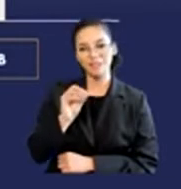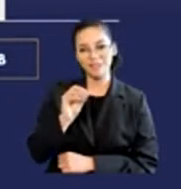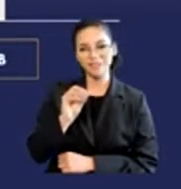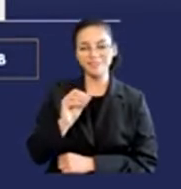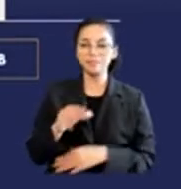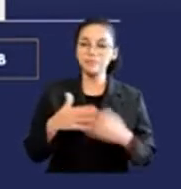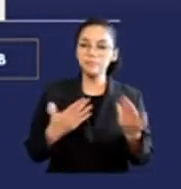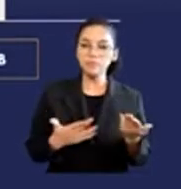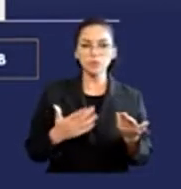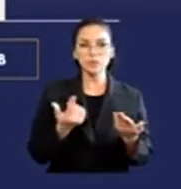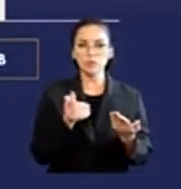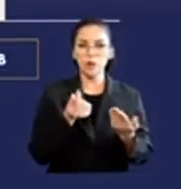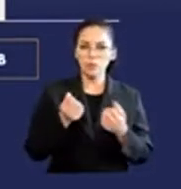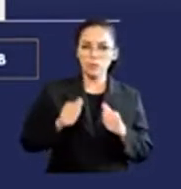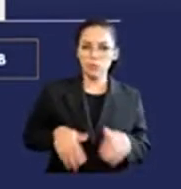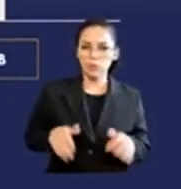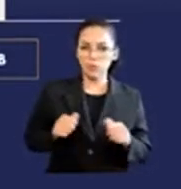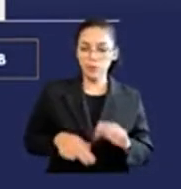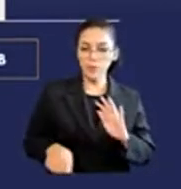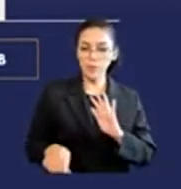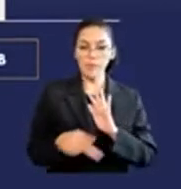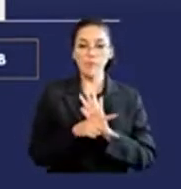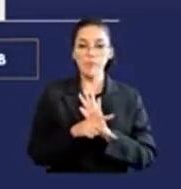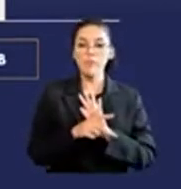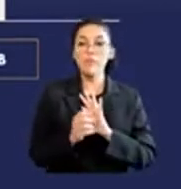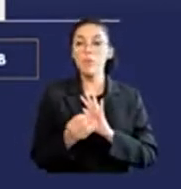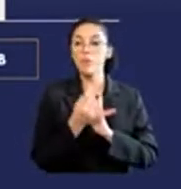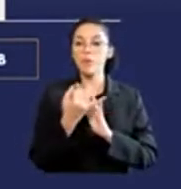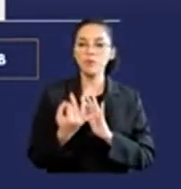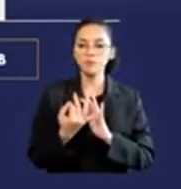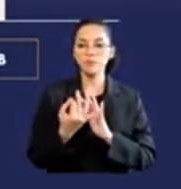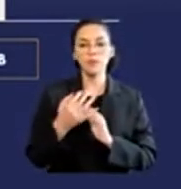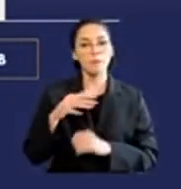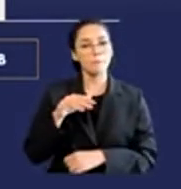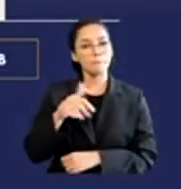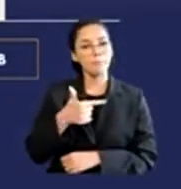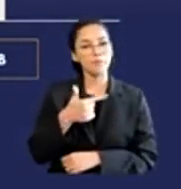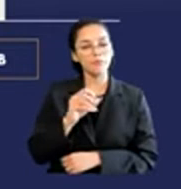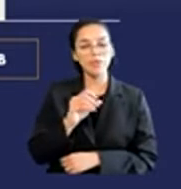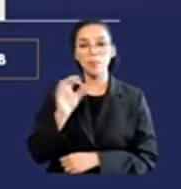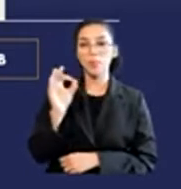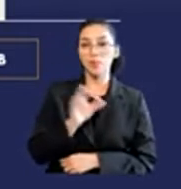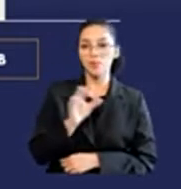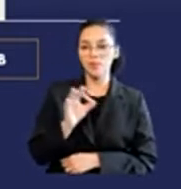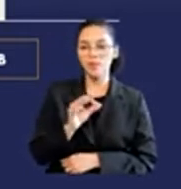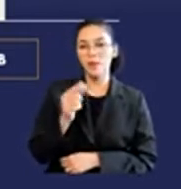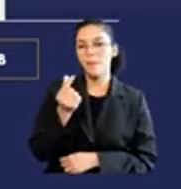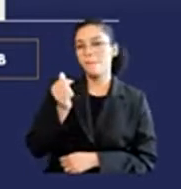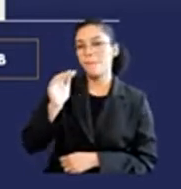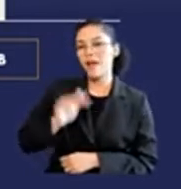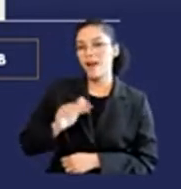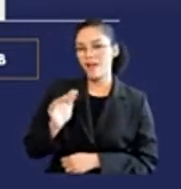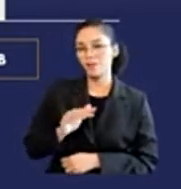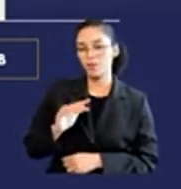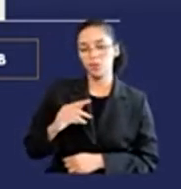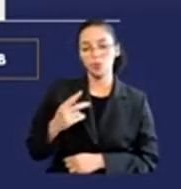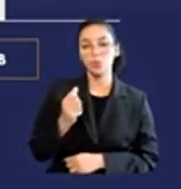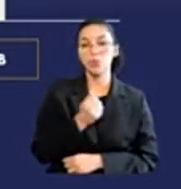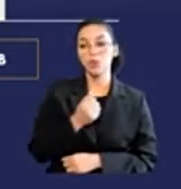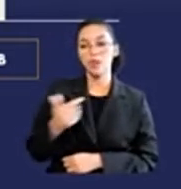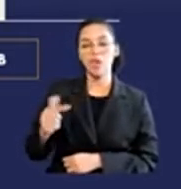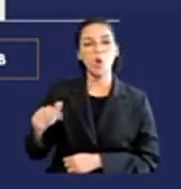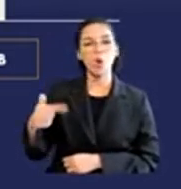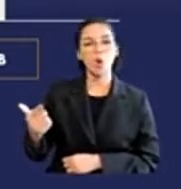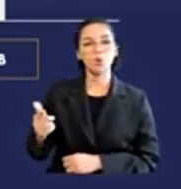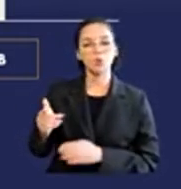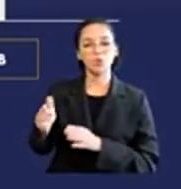de propriedade de um Fiat Scudo é pelo menos 20% mais barato que outros concorrentes do segmento E, chegando